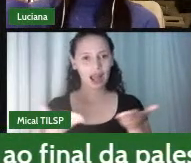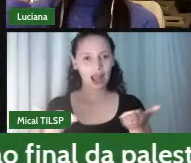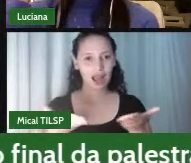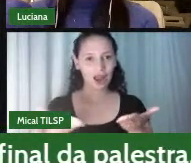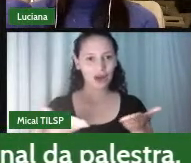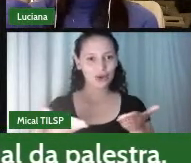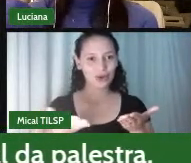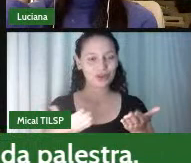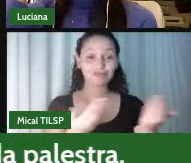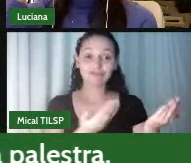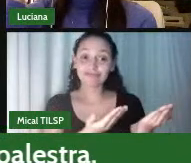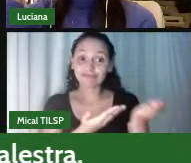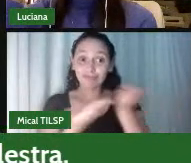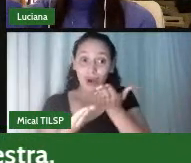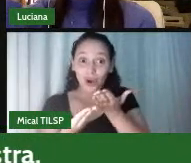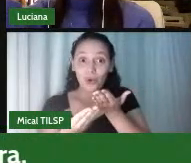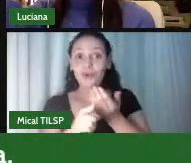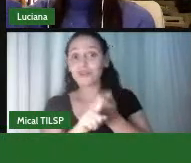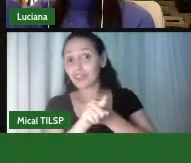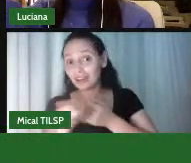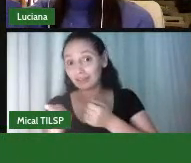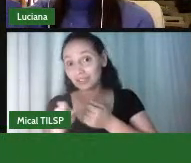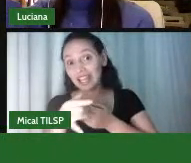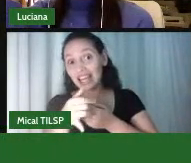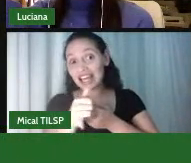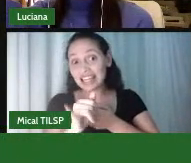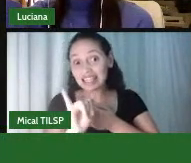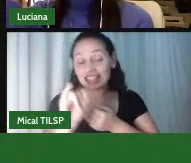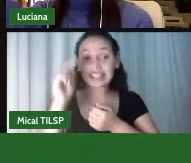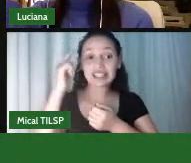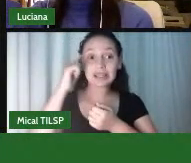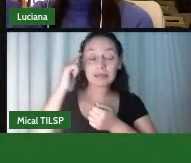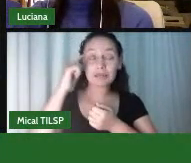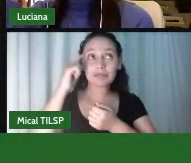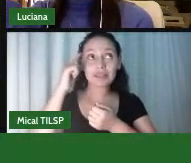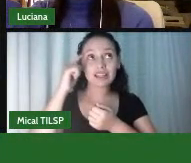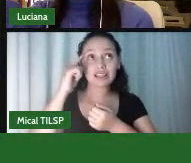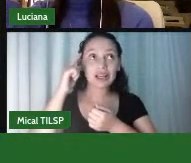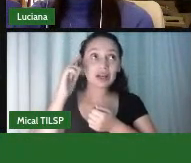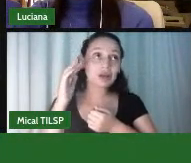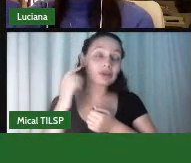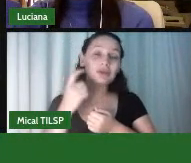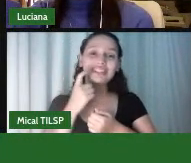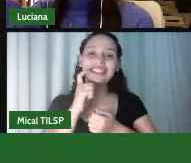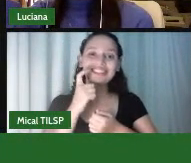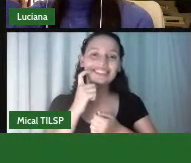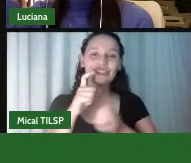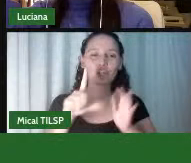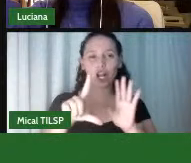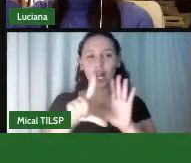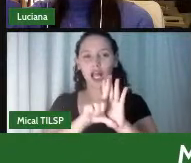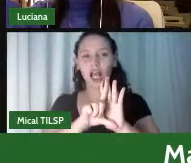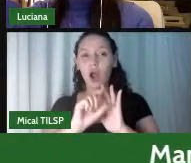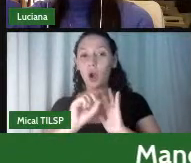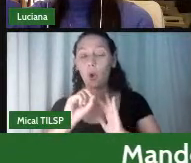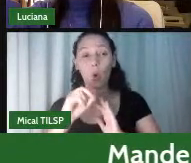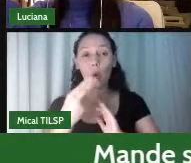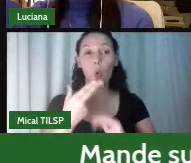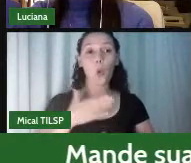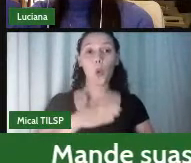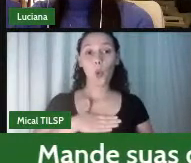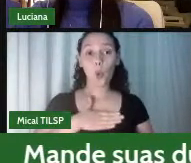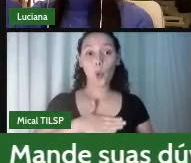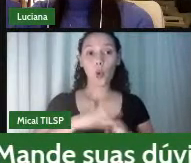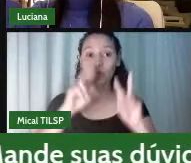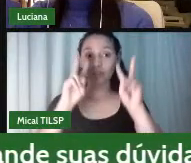um convite para quem, porventura, esteja pensando na odontologia legal ou conheça quem se interesse pela área, que a gente tem